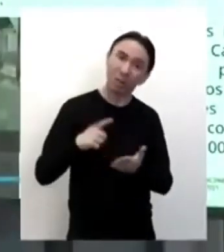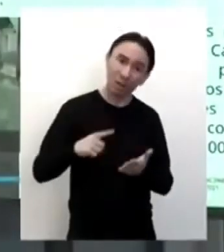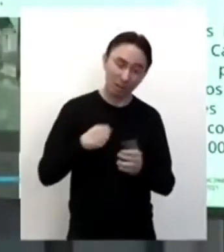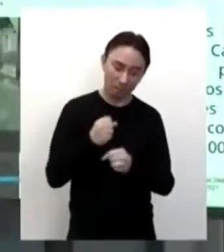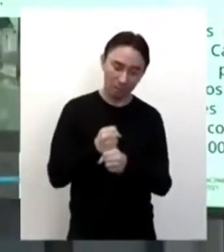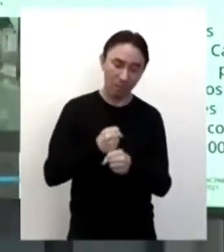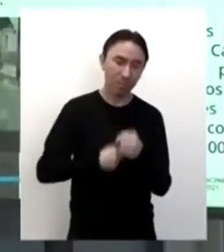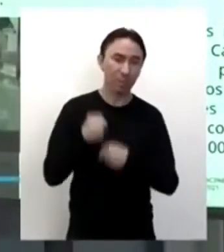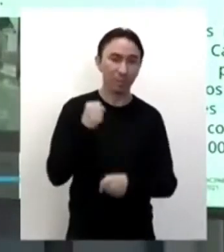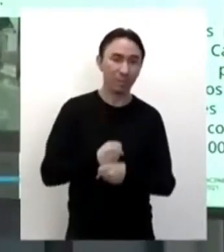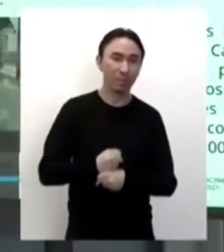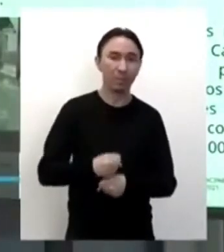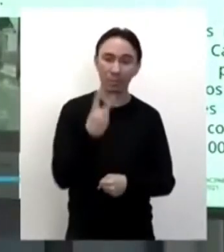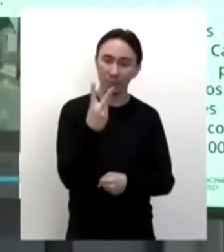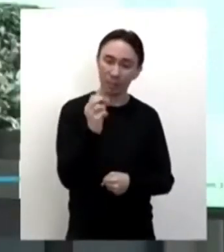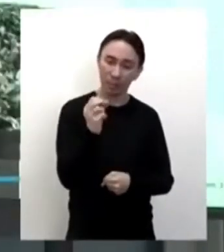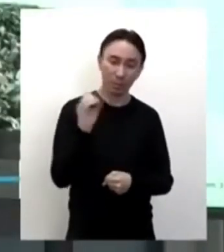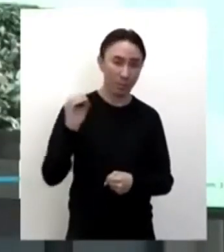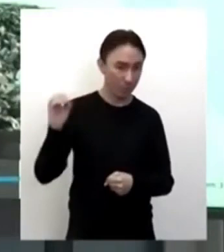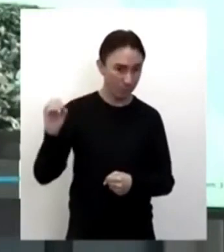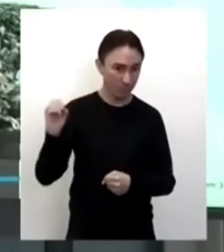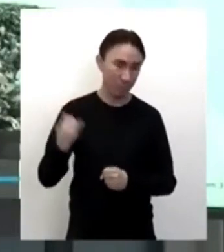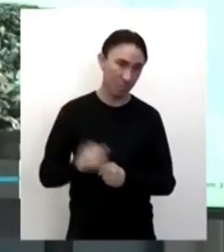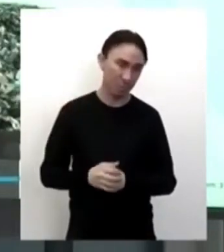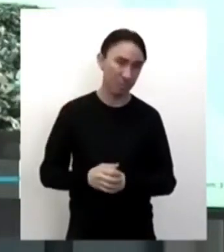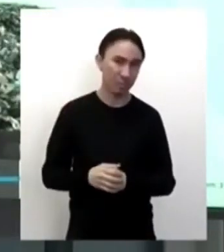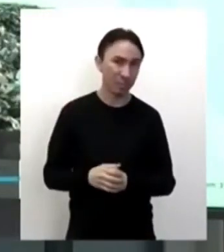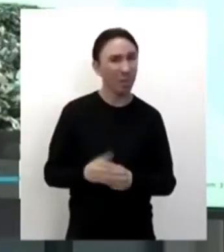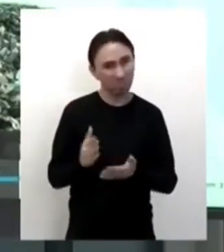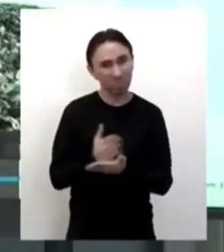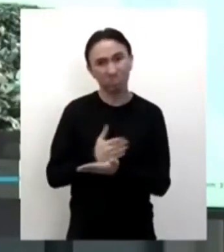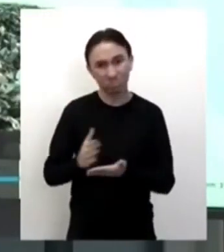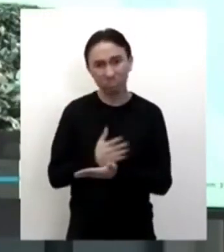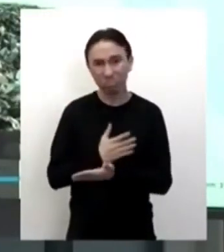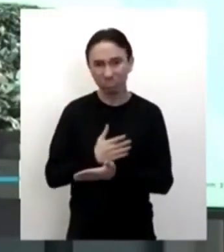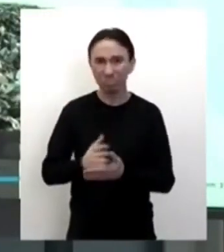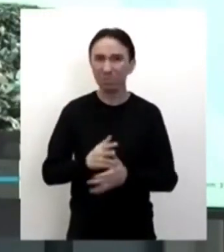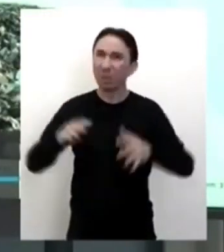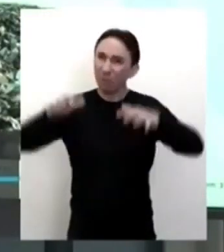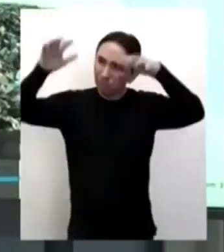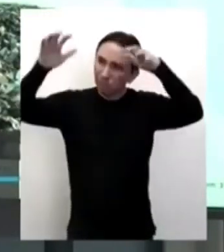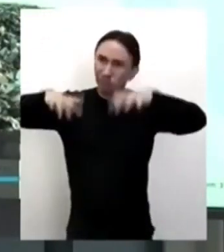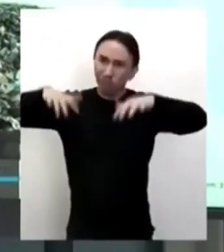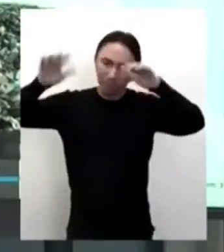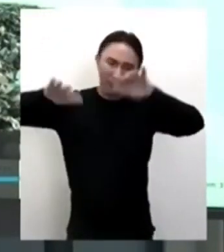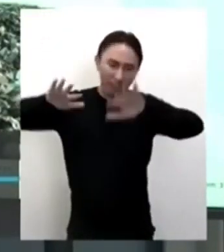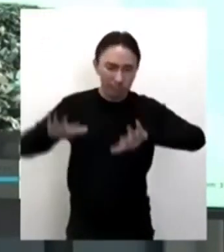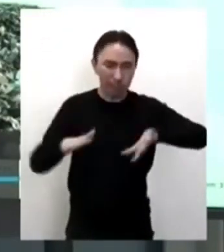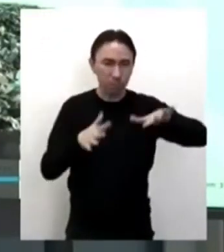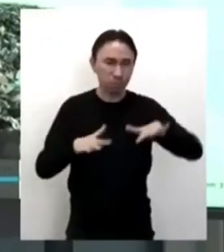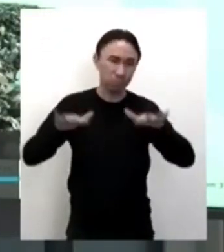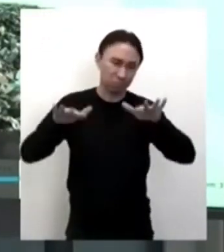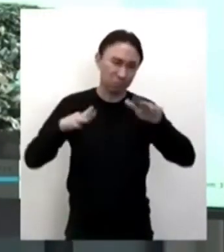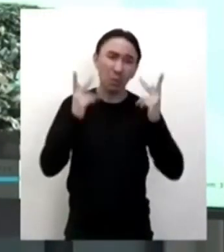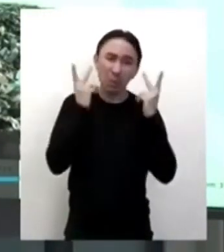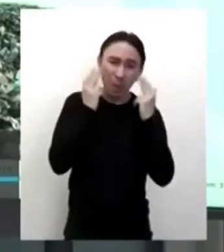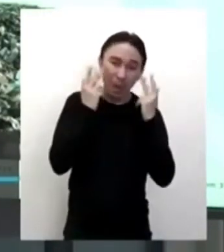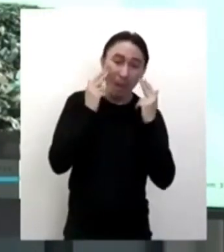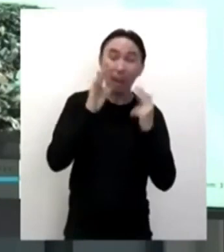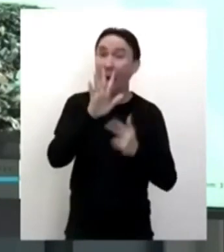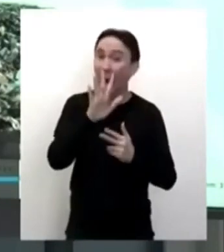que a gente sabe que tem enchentes que são naturais, né, mas tem aquelas enchentes que são provocadas por ações